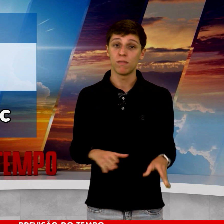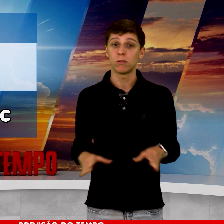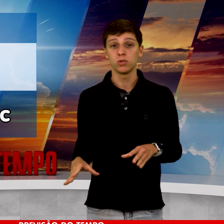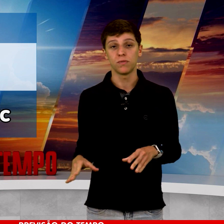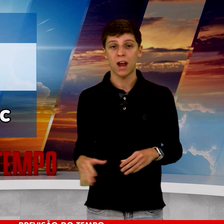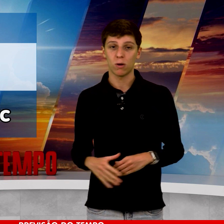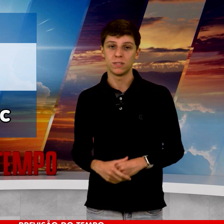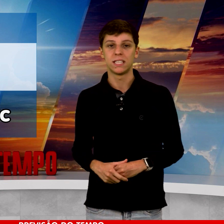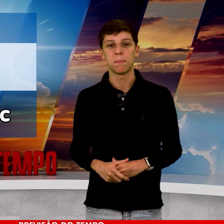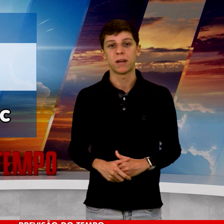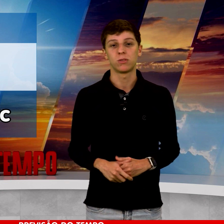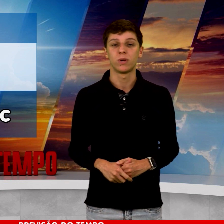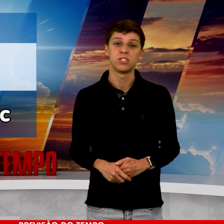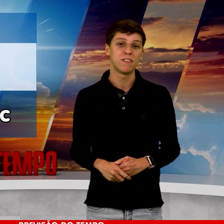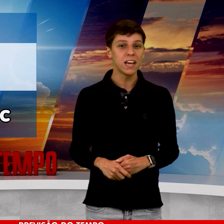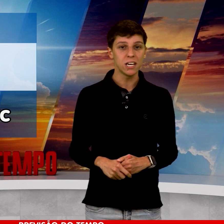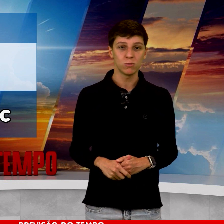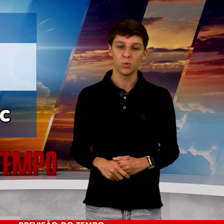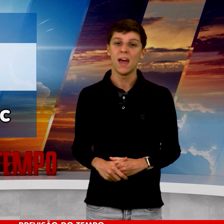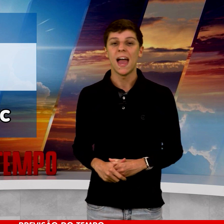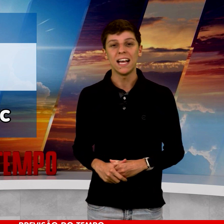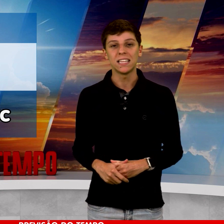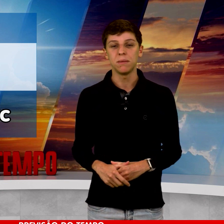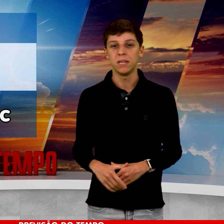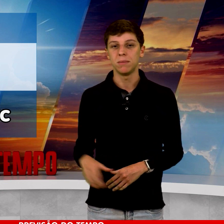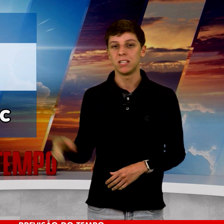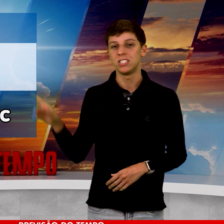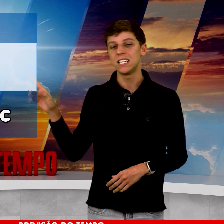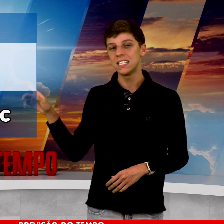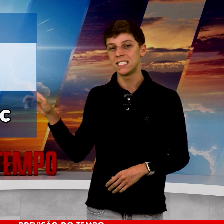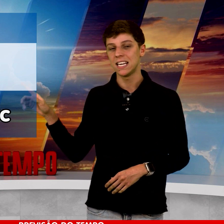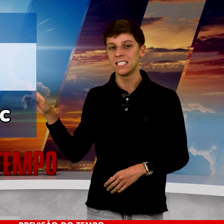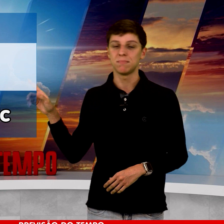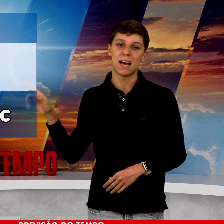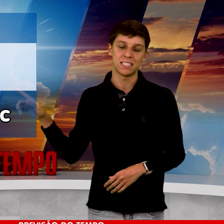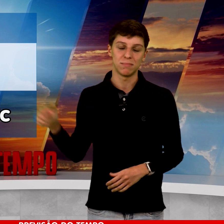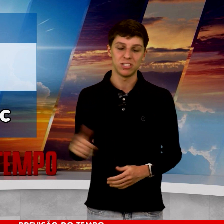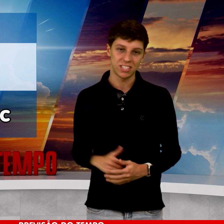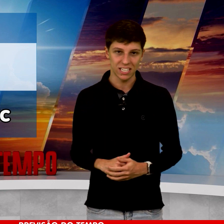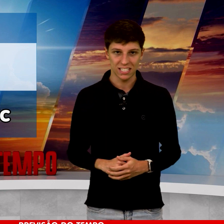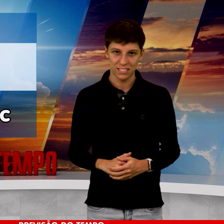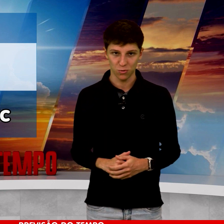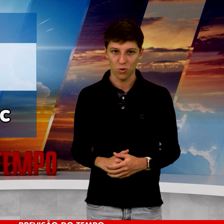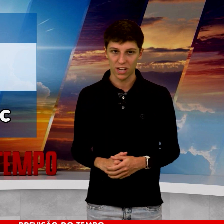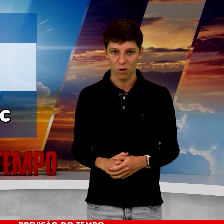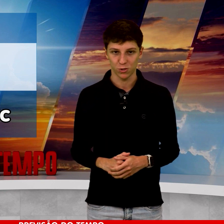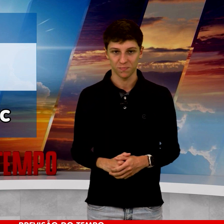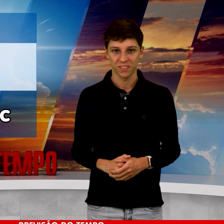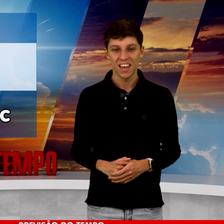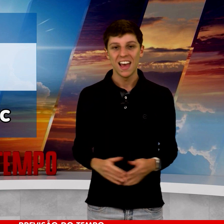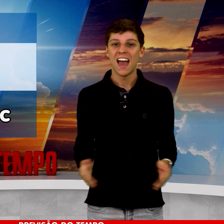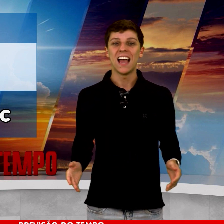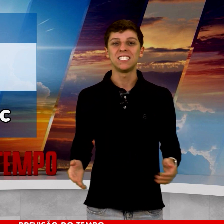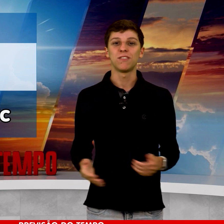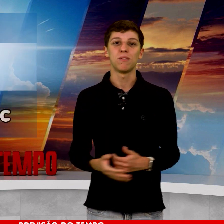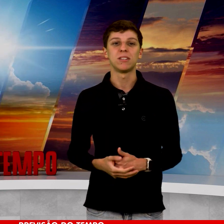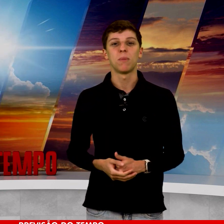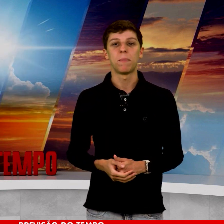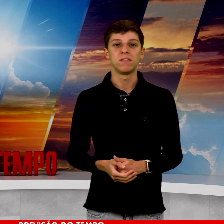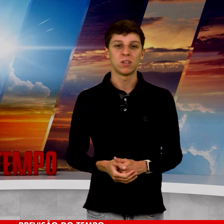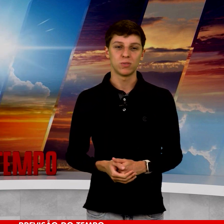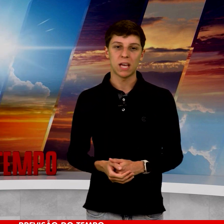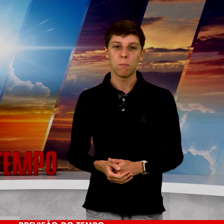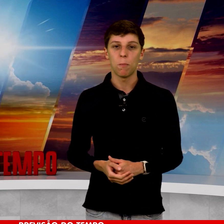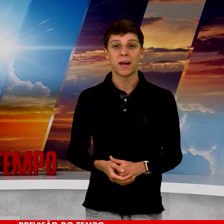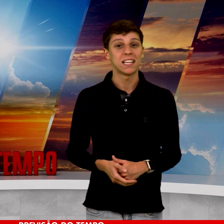abafado com ventos fracos e temperaturas variando entre mínima de 16 e máxima de 35º esta